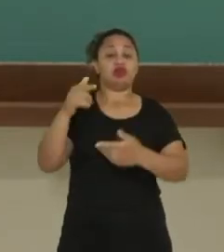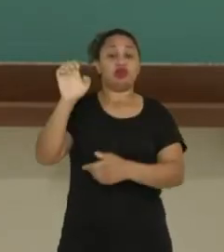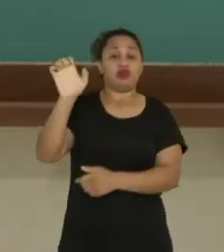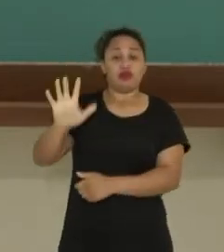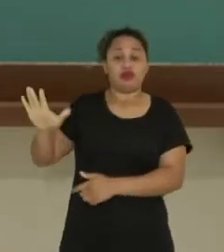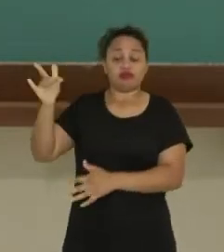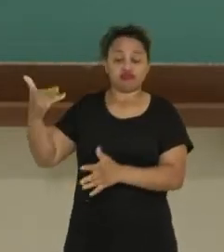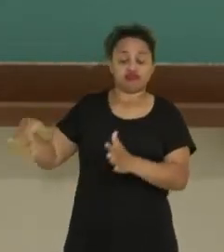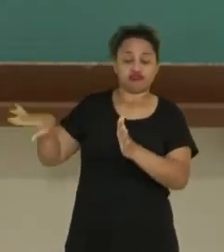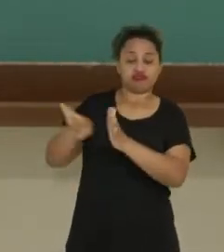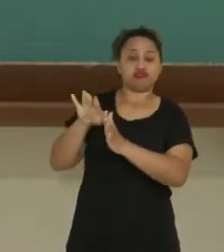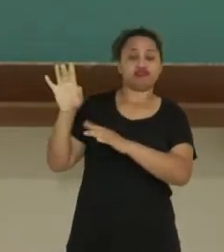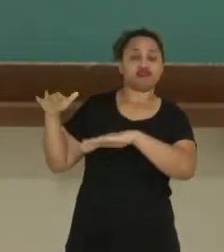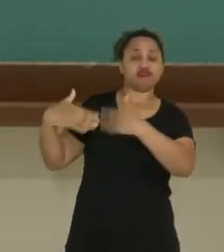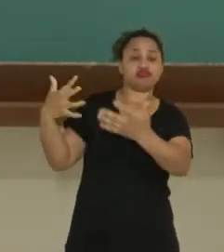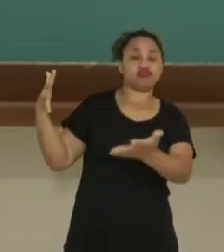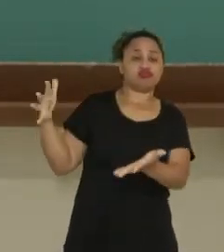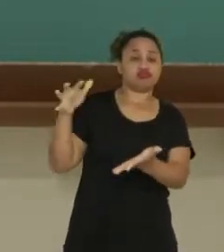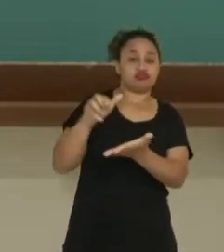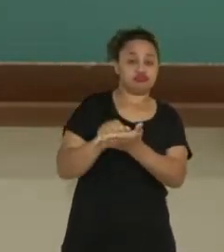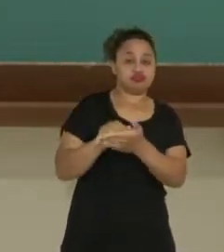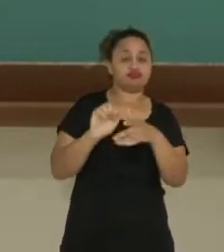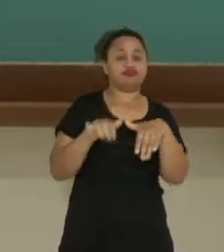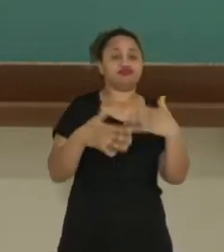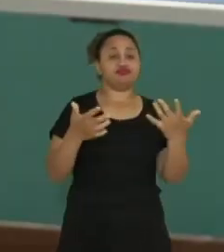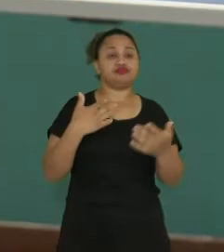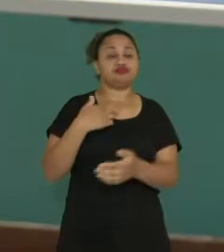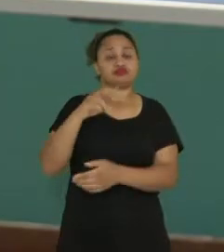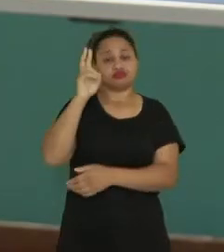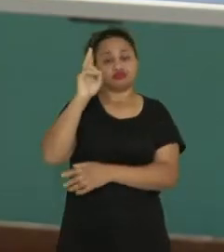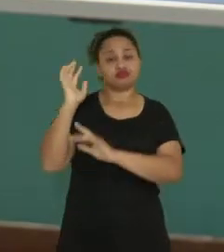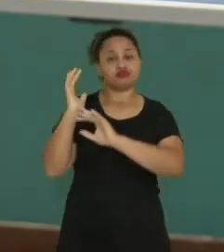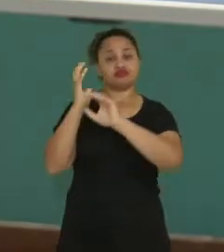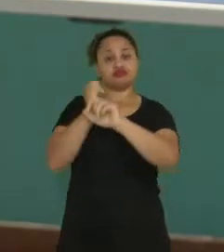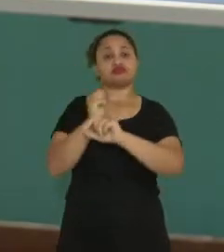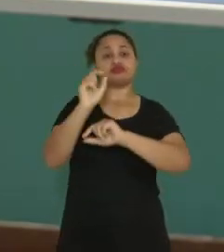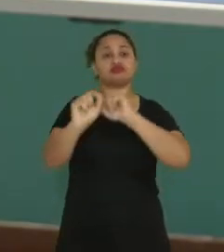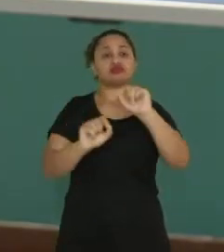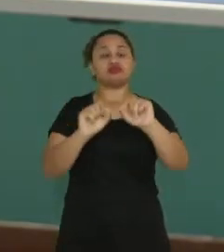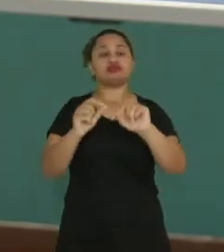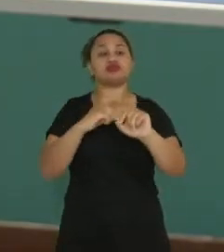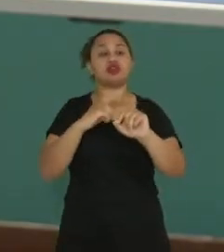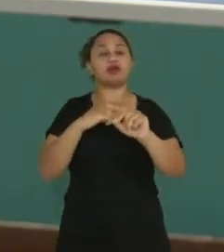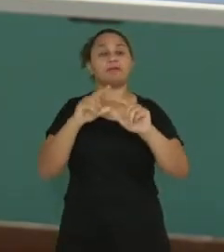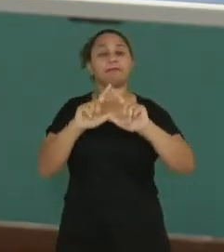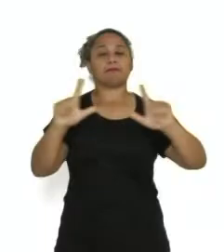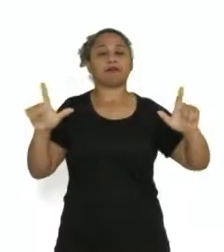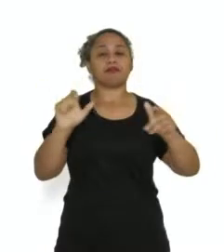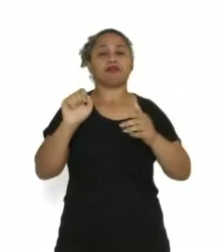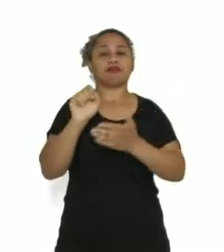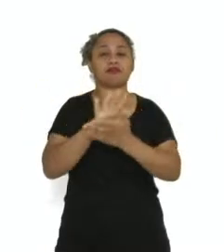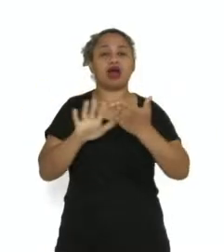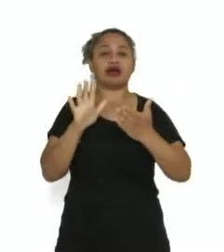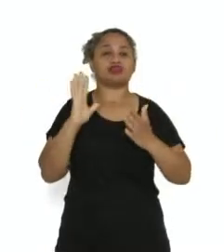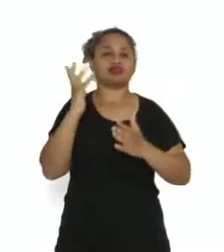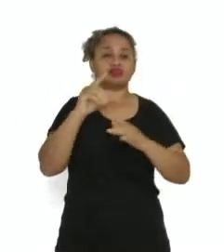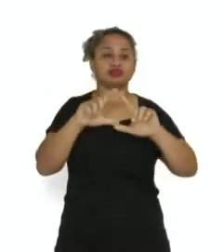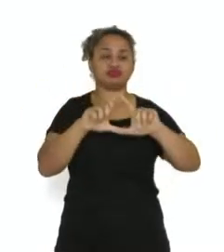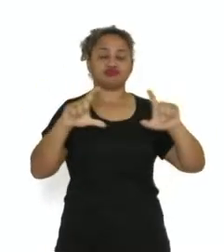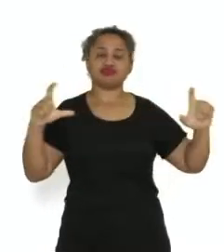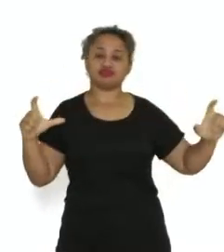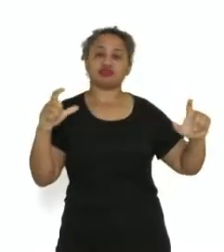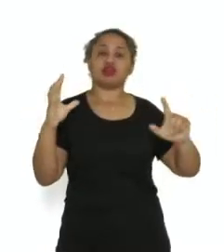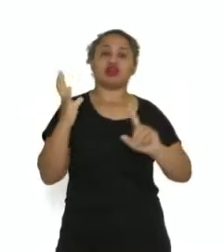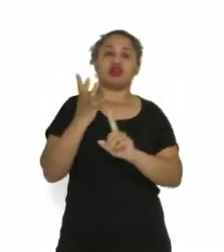processo colonizatório, né? Aqui para a gente relembrar um pouquinho, né? Olha só que imagem bonita esse painel do